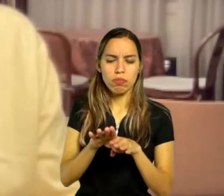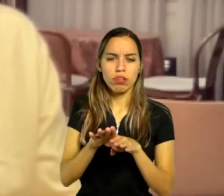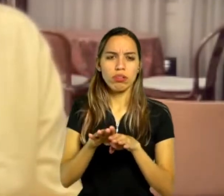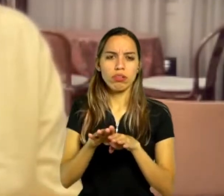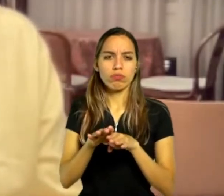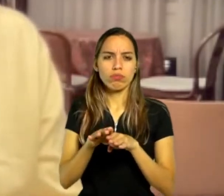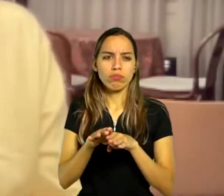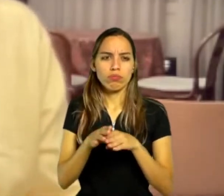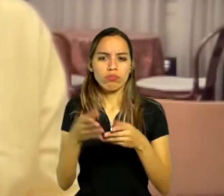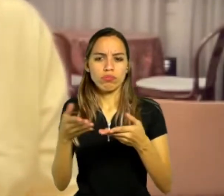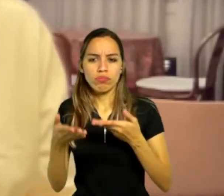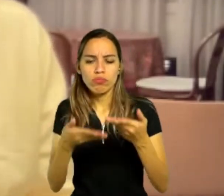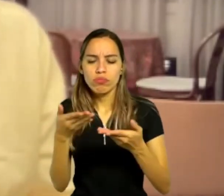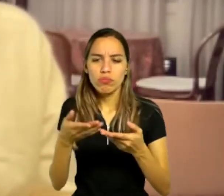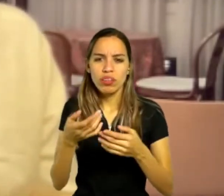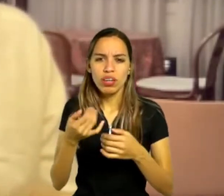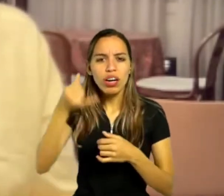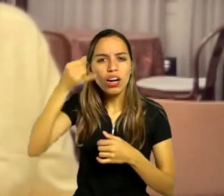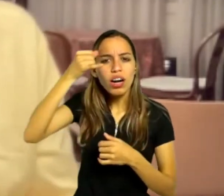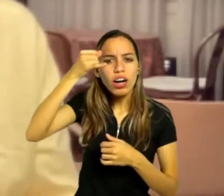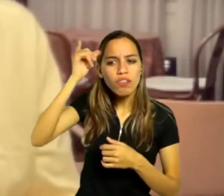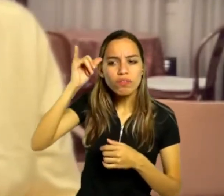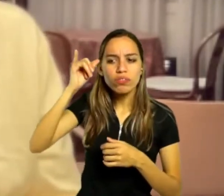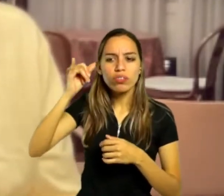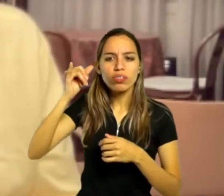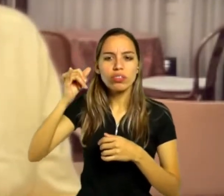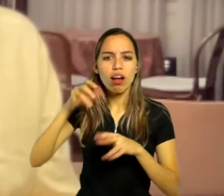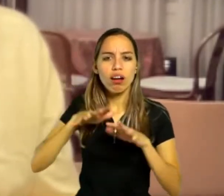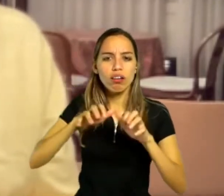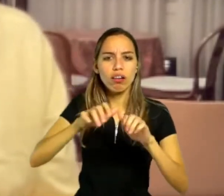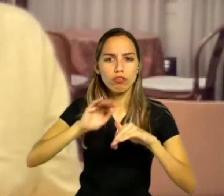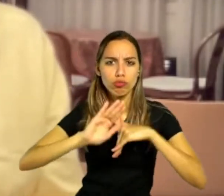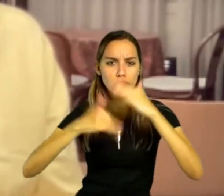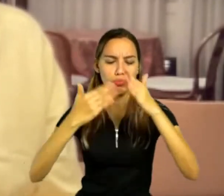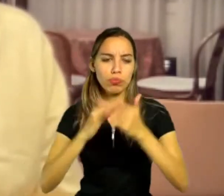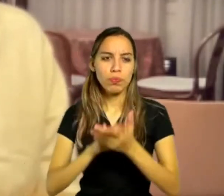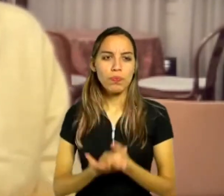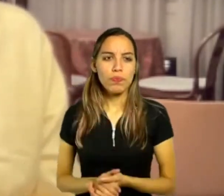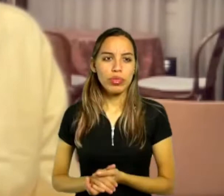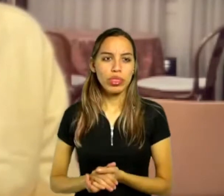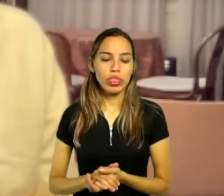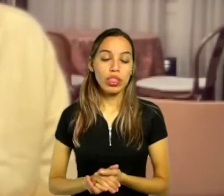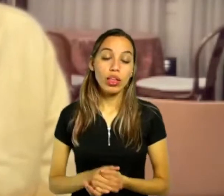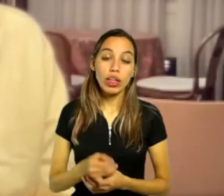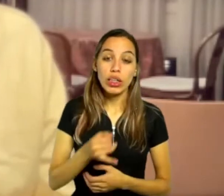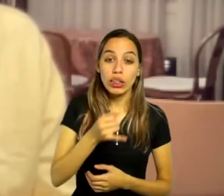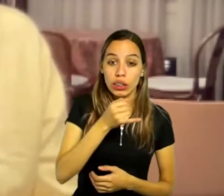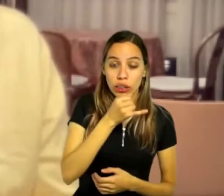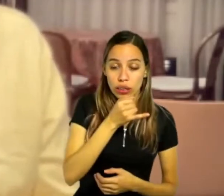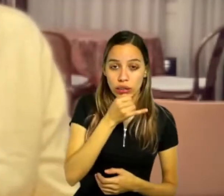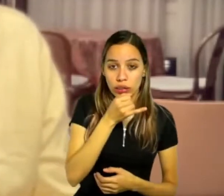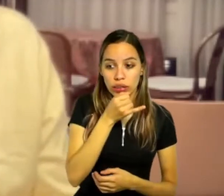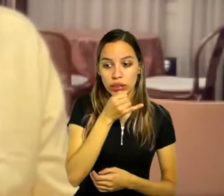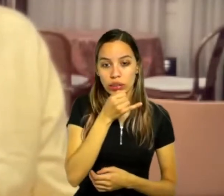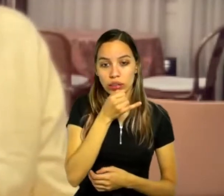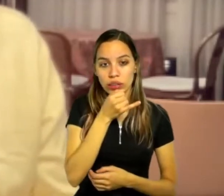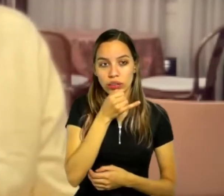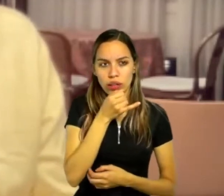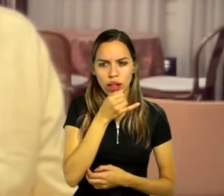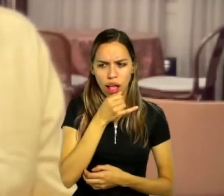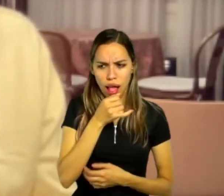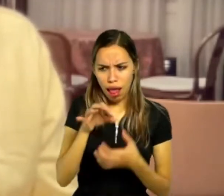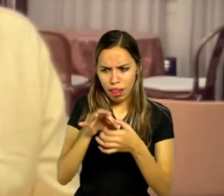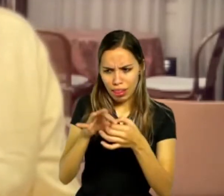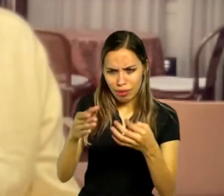a imunidade, uma revolução enorme. Infelizmente, não está à disposição de todos, né? Porque